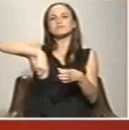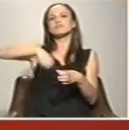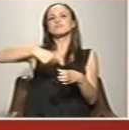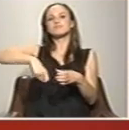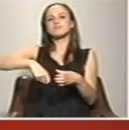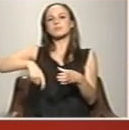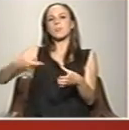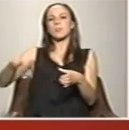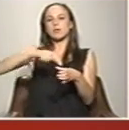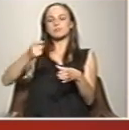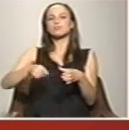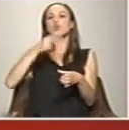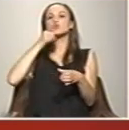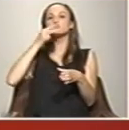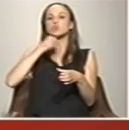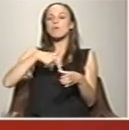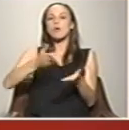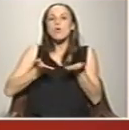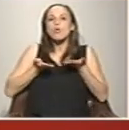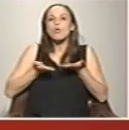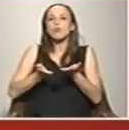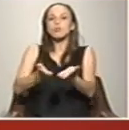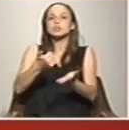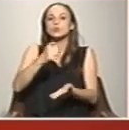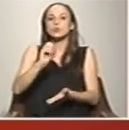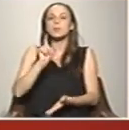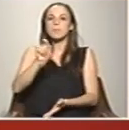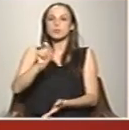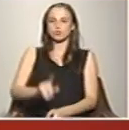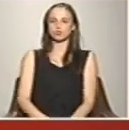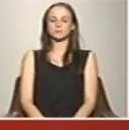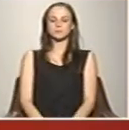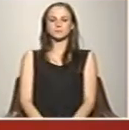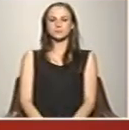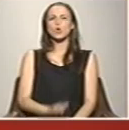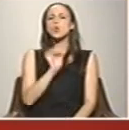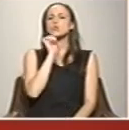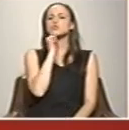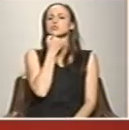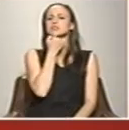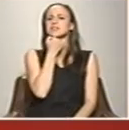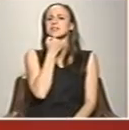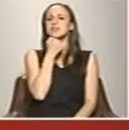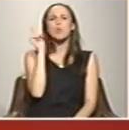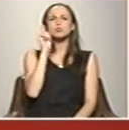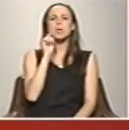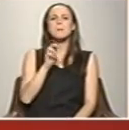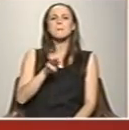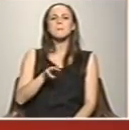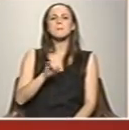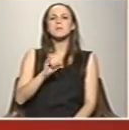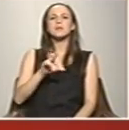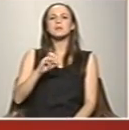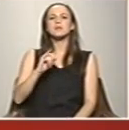colher de sopa do restante açúcar e leva-se ao forno durante 50 minutos. Muito bem. Qual é o segredo dos mirtilos, a importância dos mirtilos? Vamos ver na